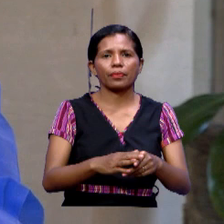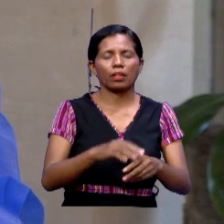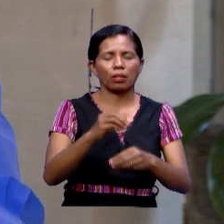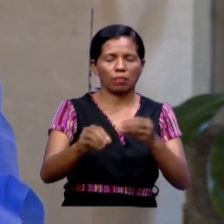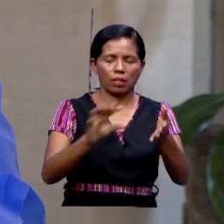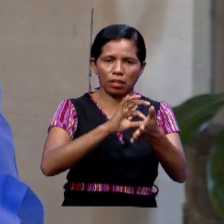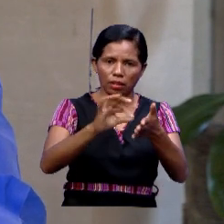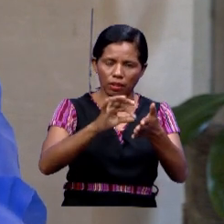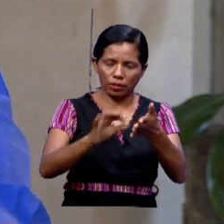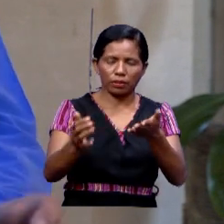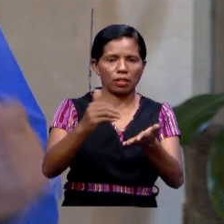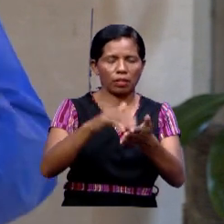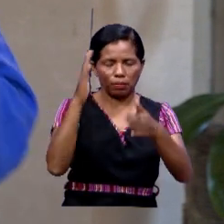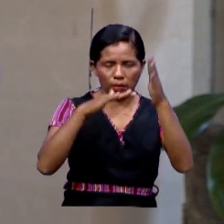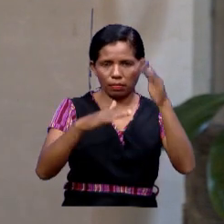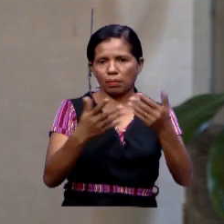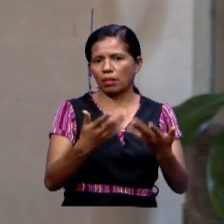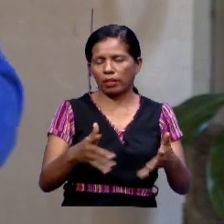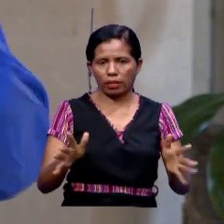recensimento, problema la IA. E